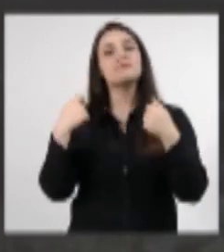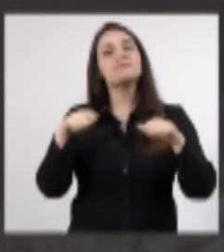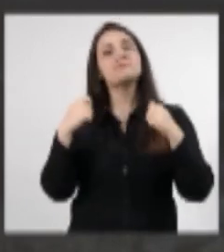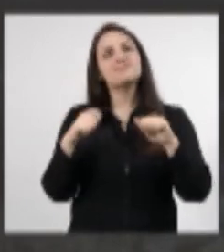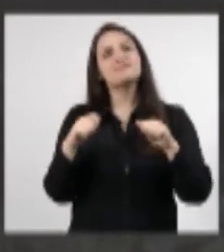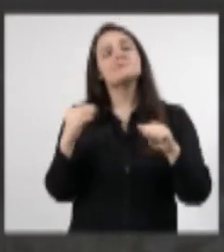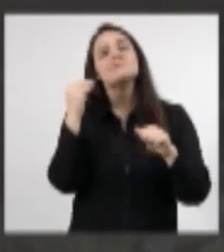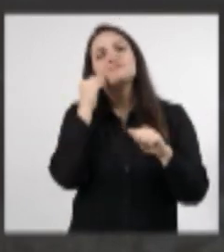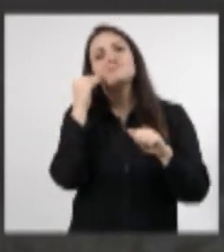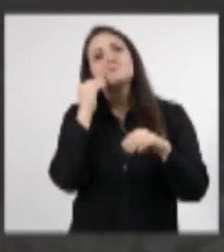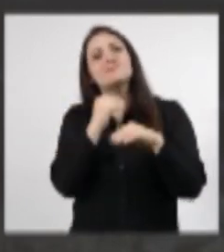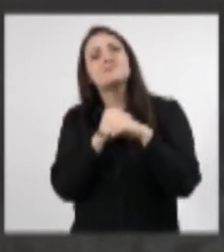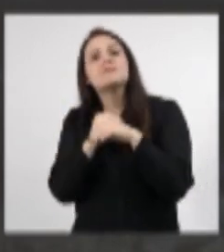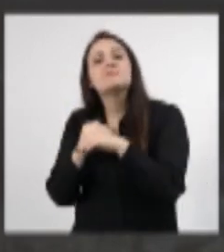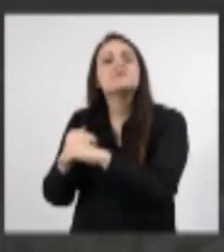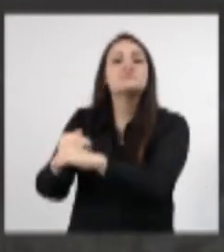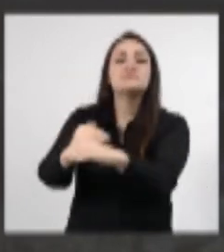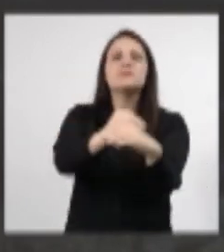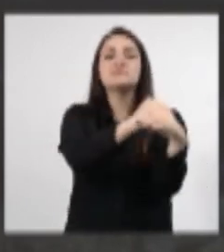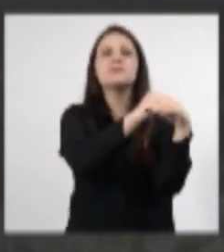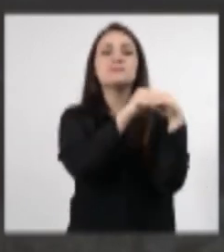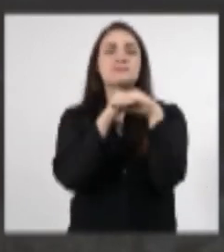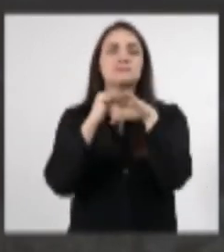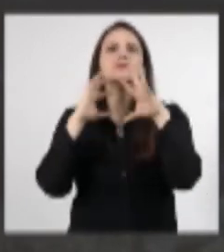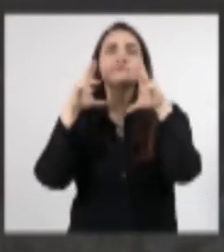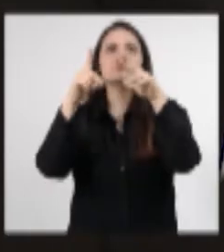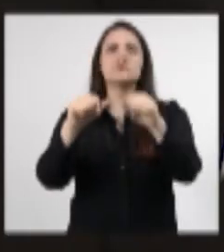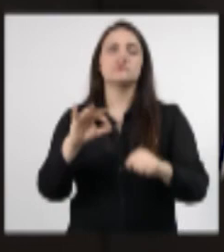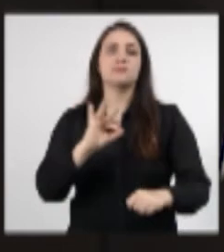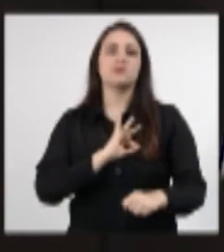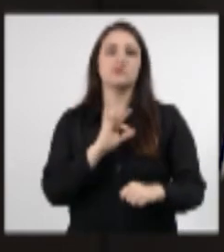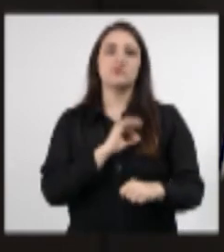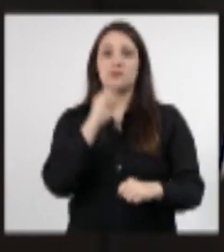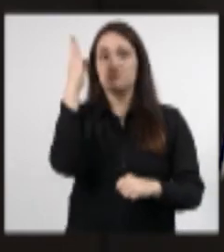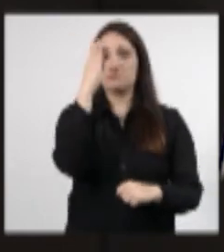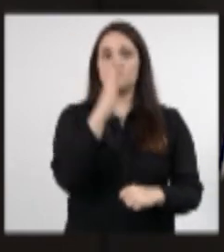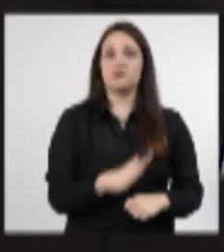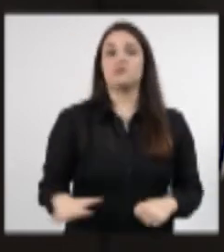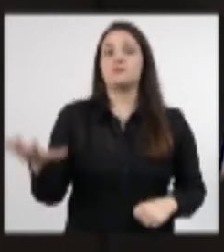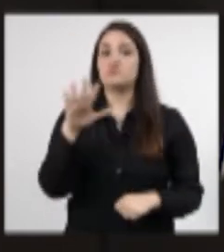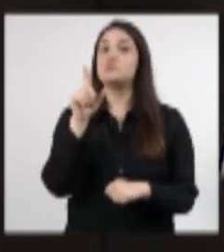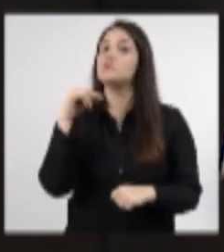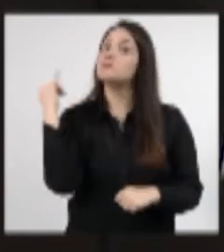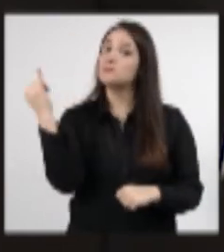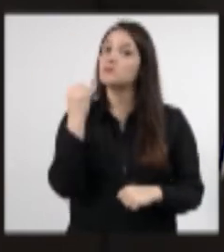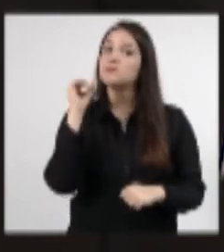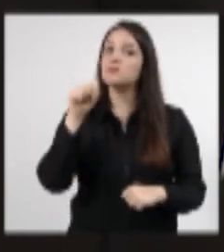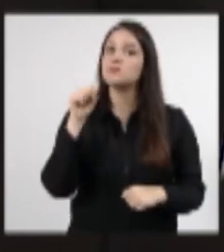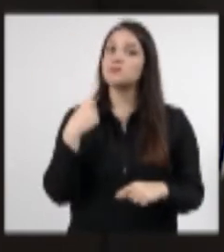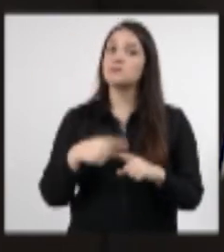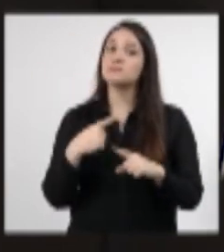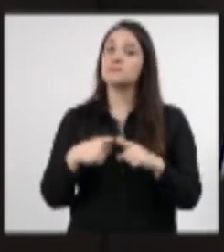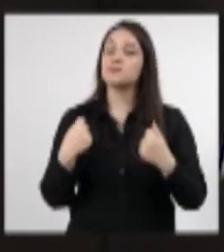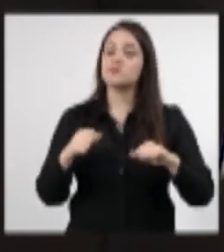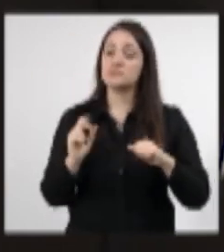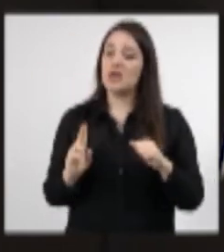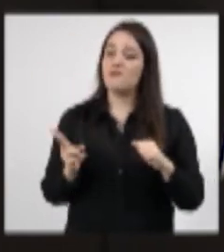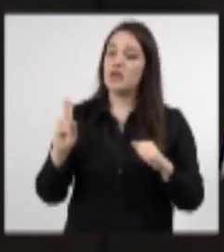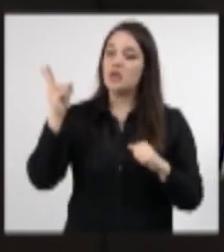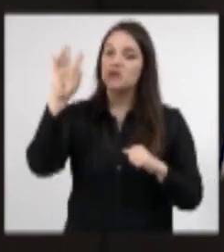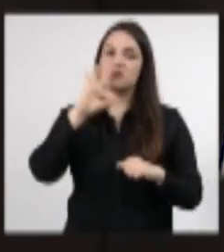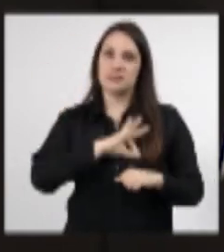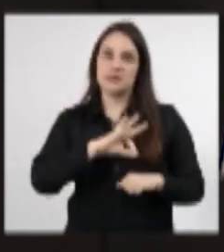busca da padronização das polícias do Brasil. Por que isso é uma meta, doutor? A padronização é importante, tão só na